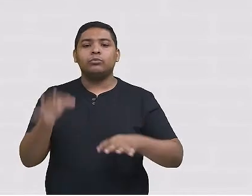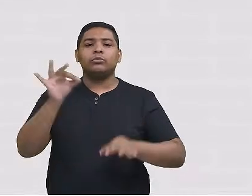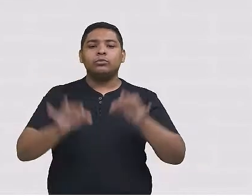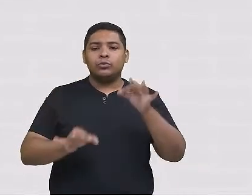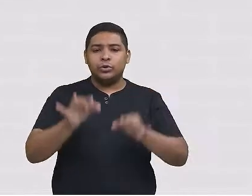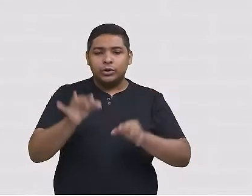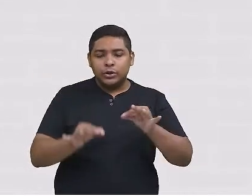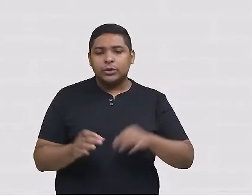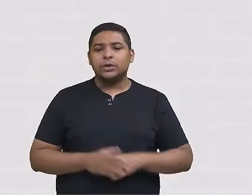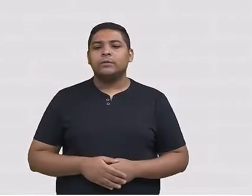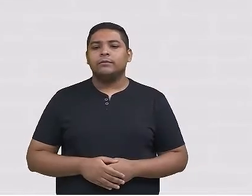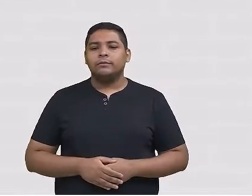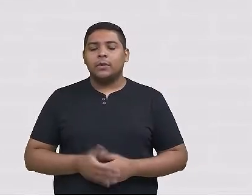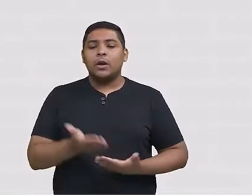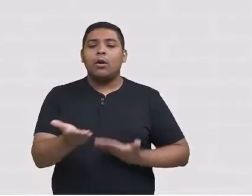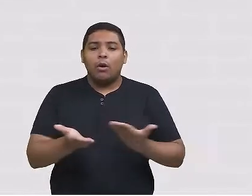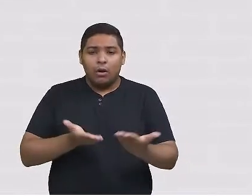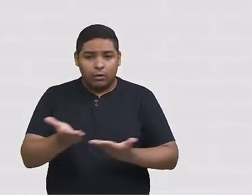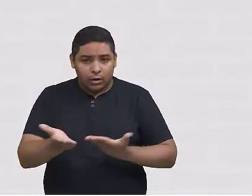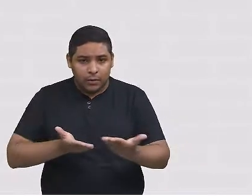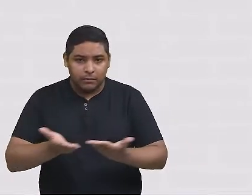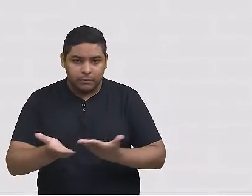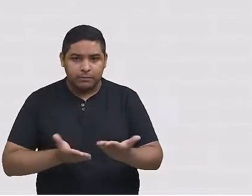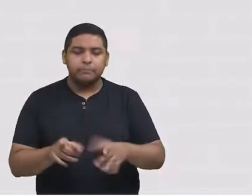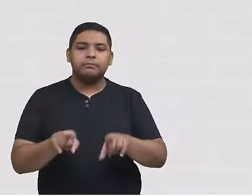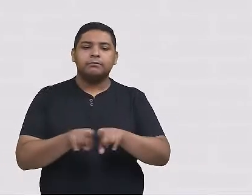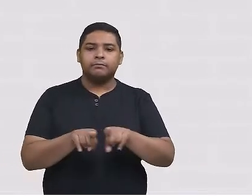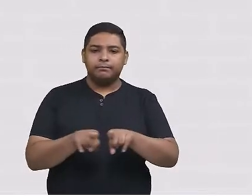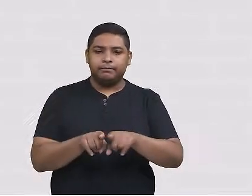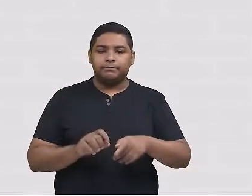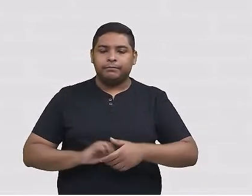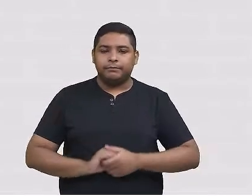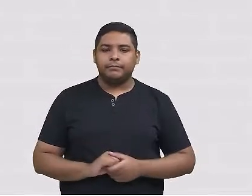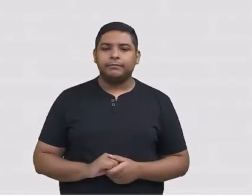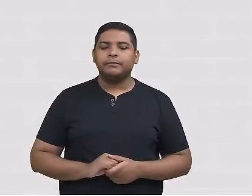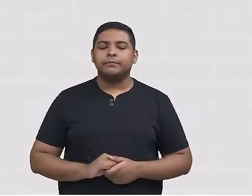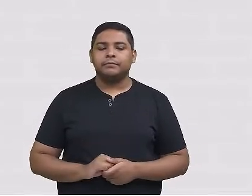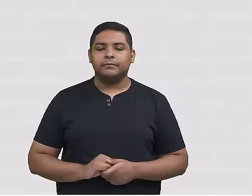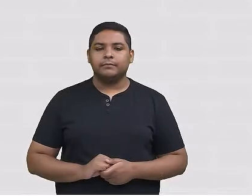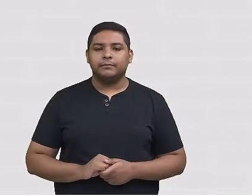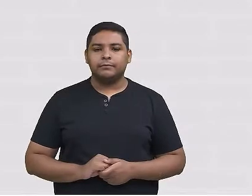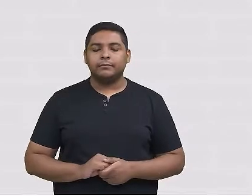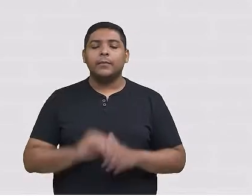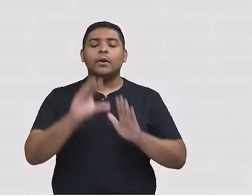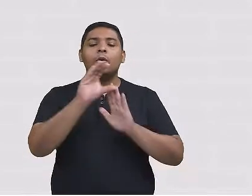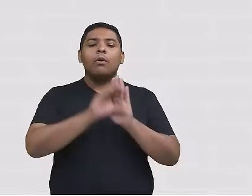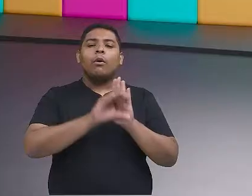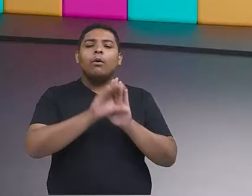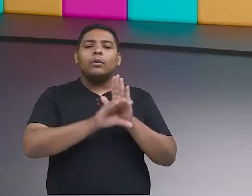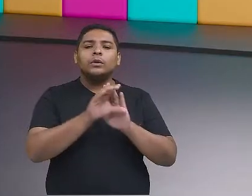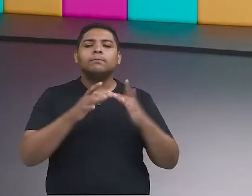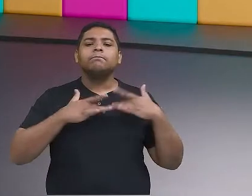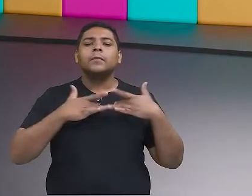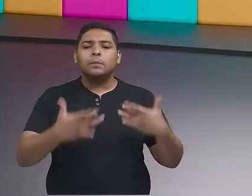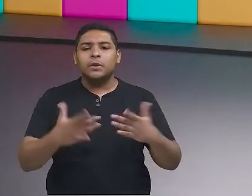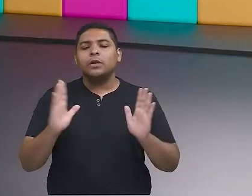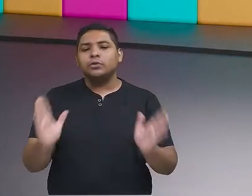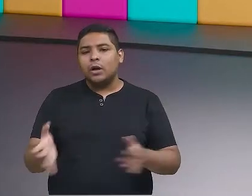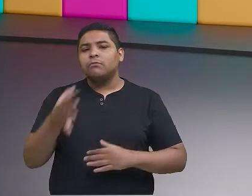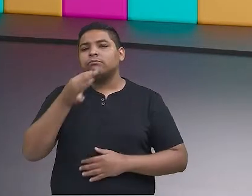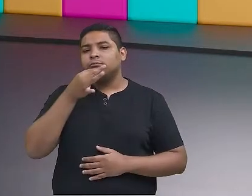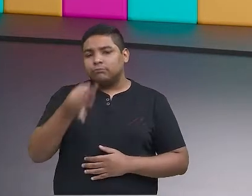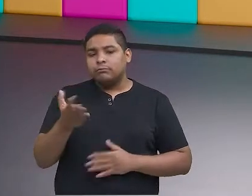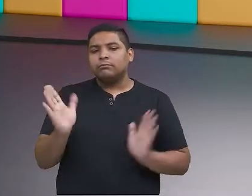justiça e acolhimento. Então, falando sobre o conceito de amabilidade, que eu acabei de comentar com vocês,